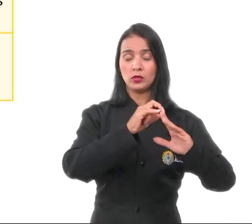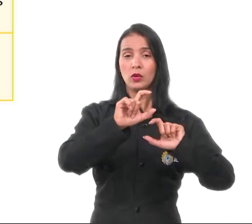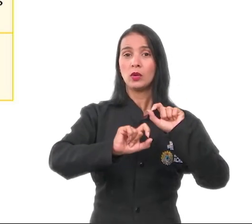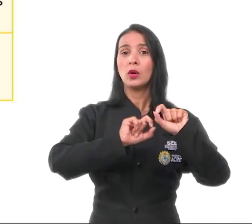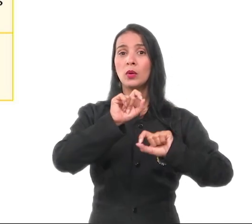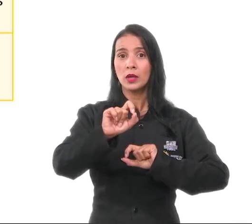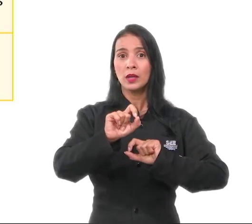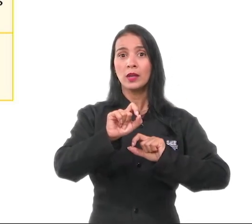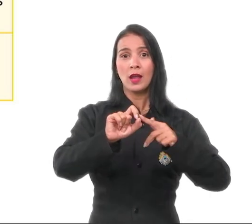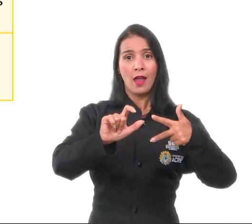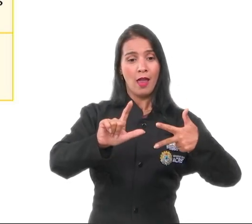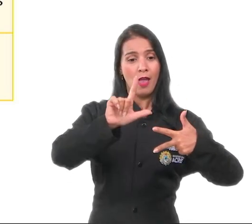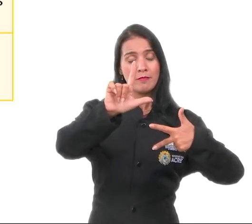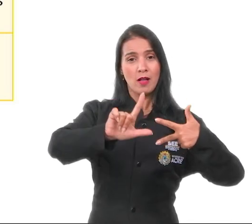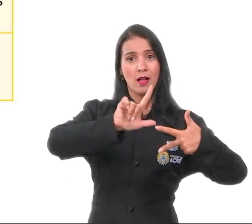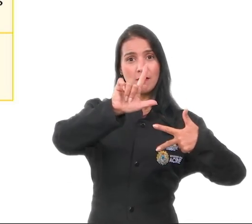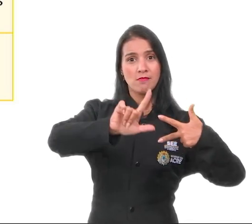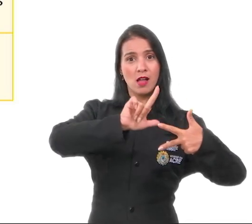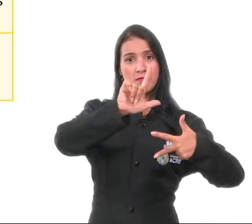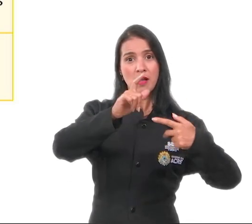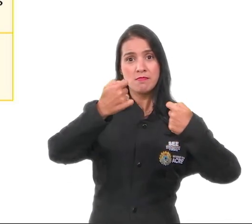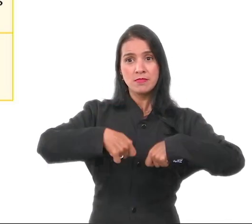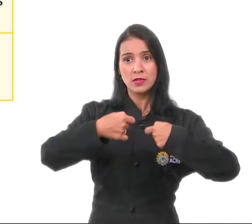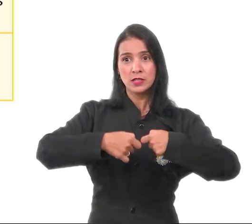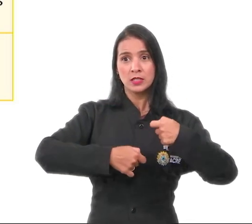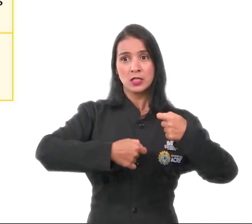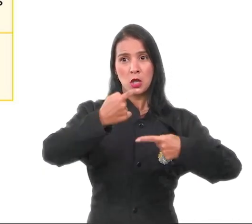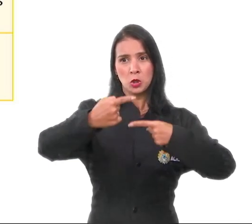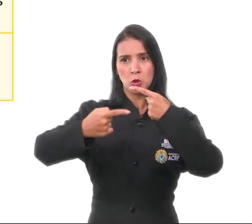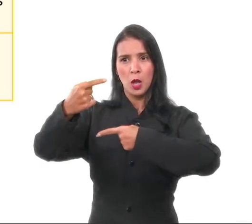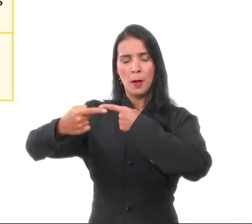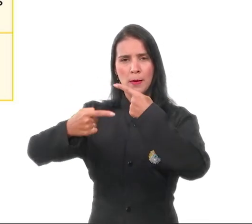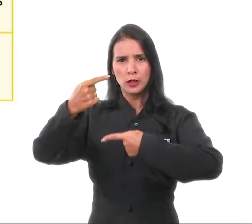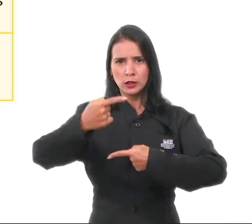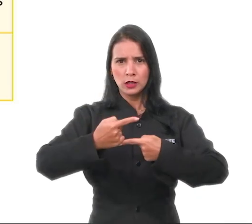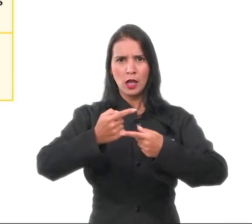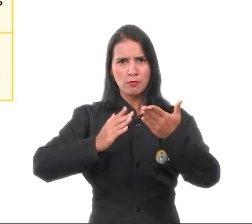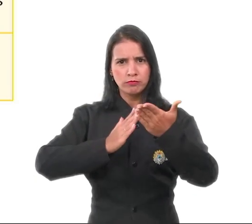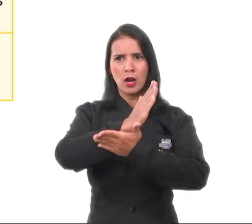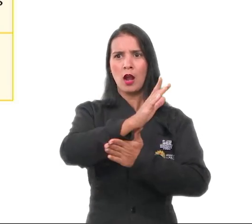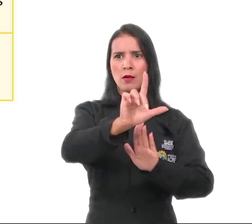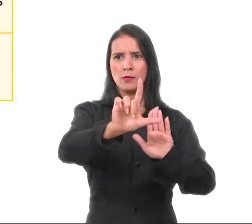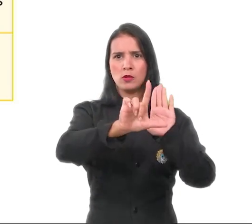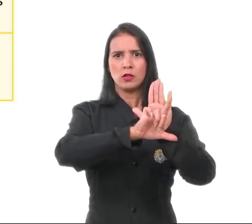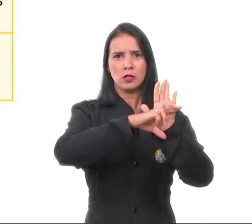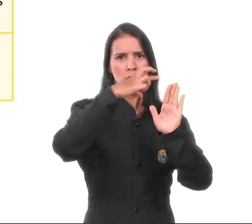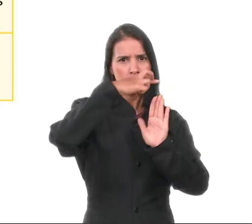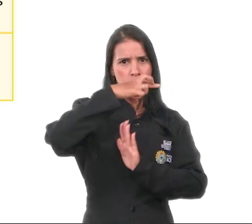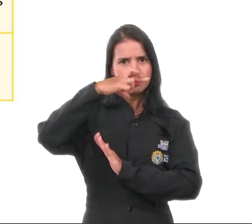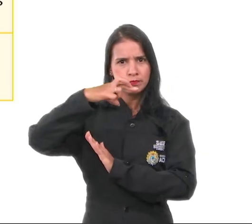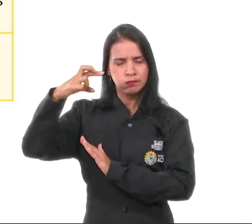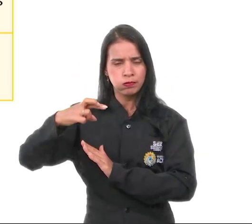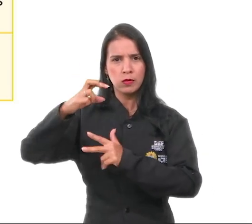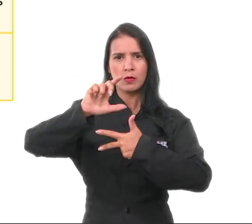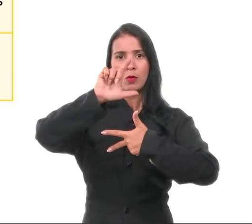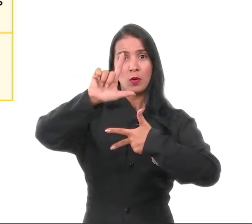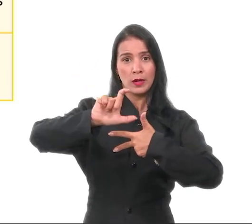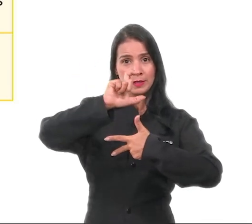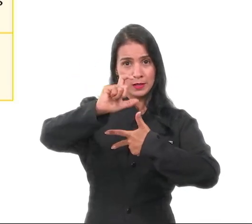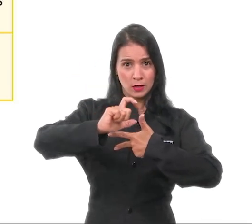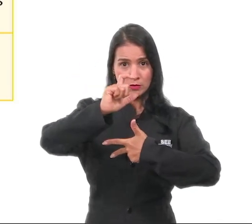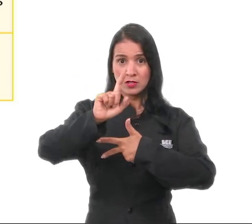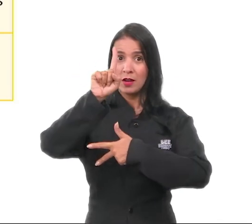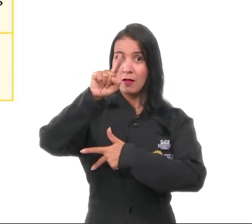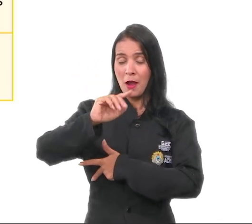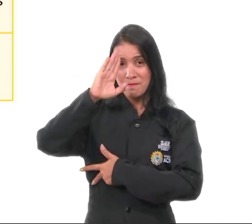Legislativo, debater, aprovar leis e fiscalizar o Executivo é a sua função